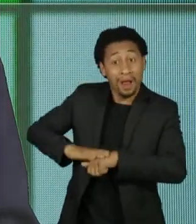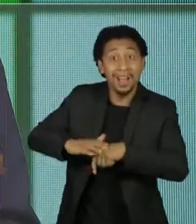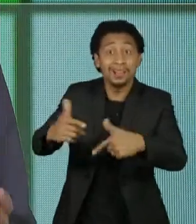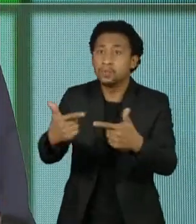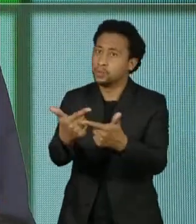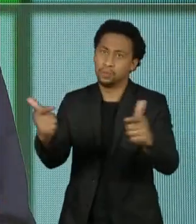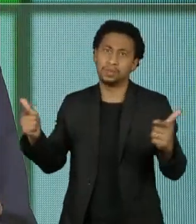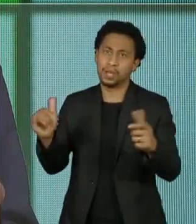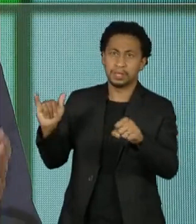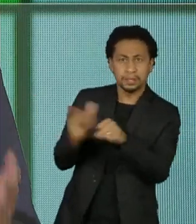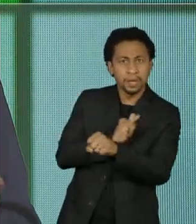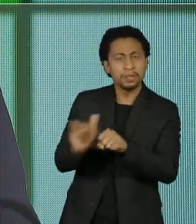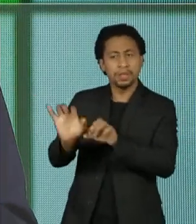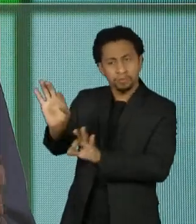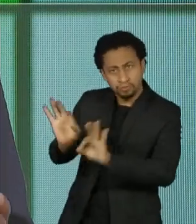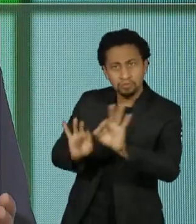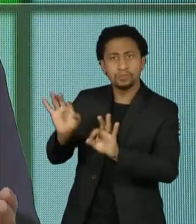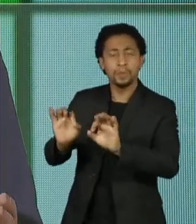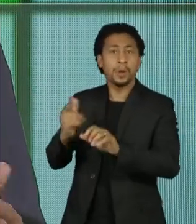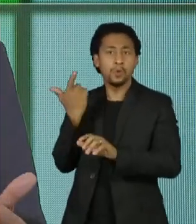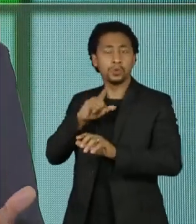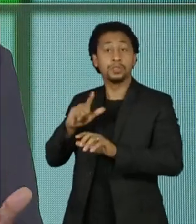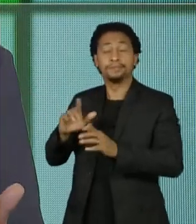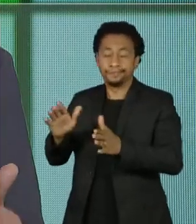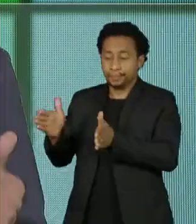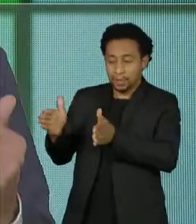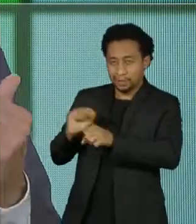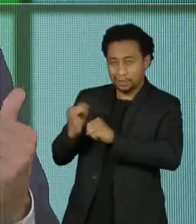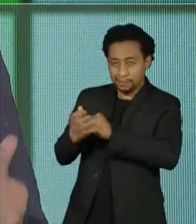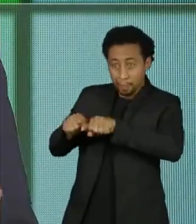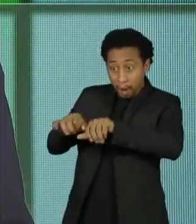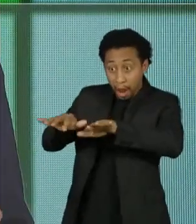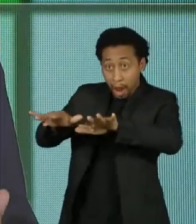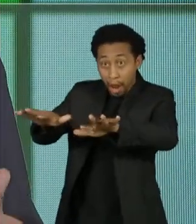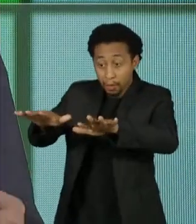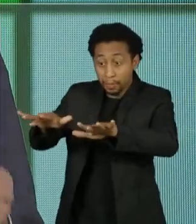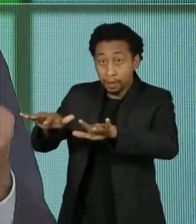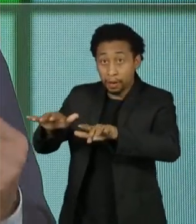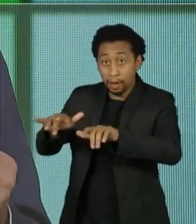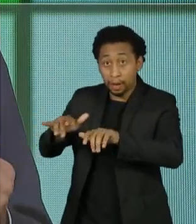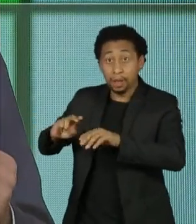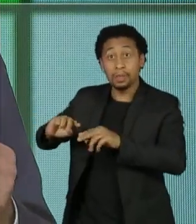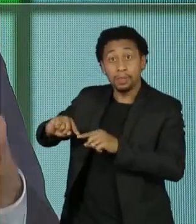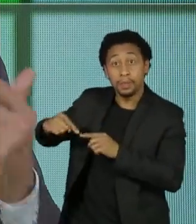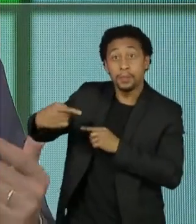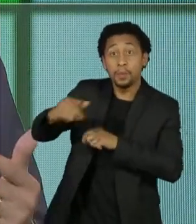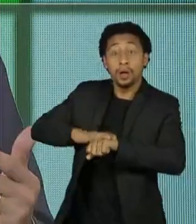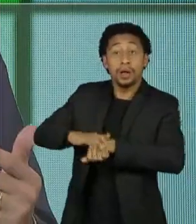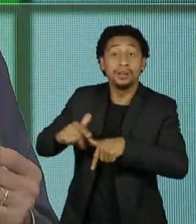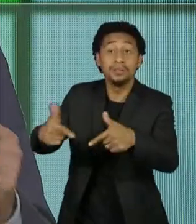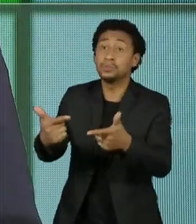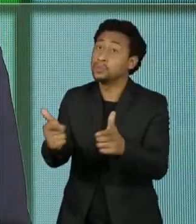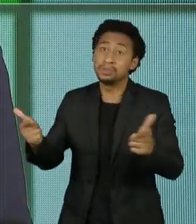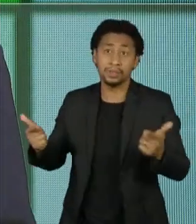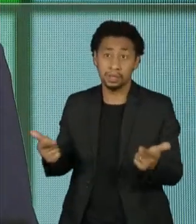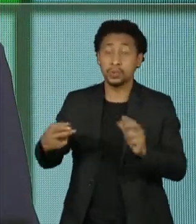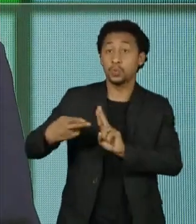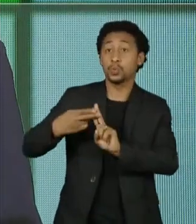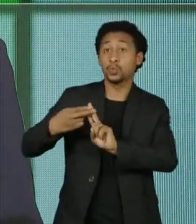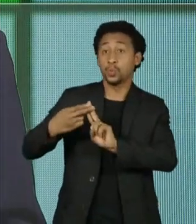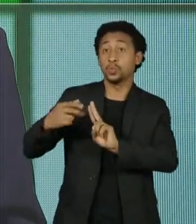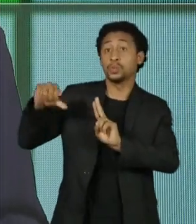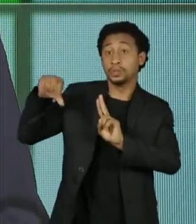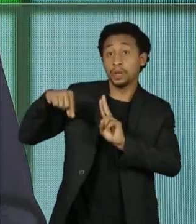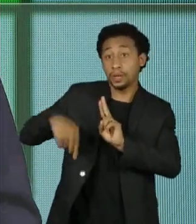nos preparamos para o pós-pandemia. É por isso que nós temos a maior fila da história do SUS aqui em São